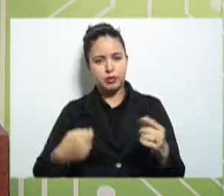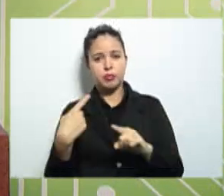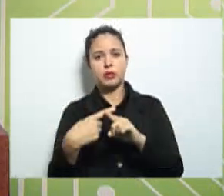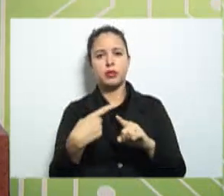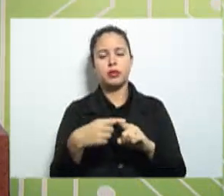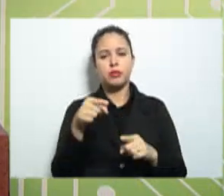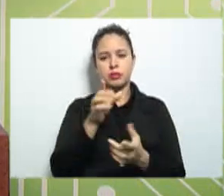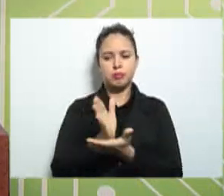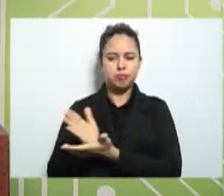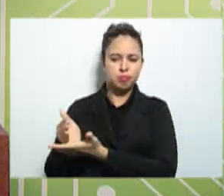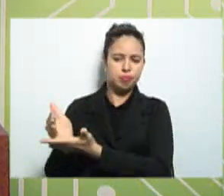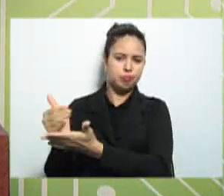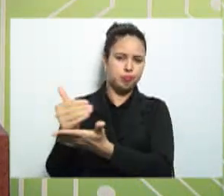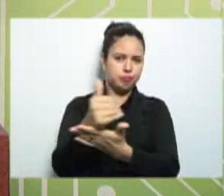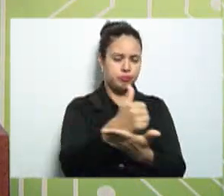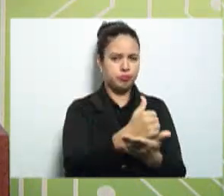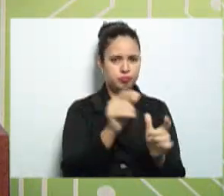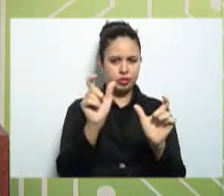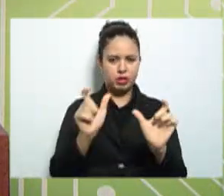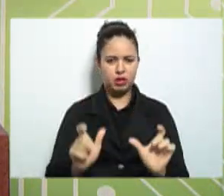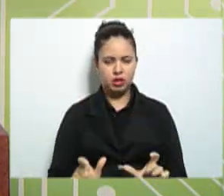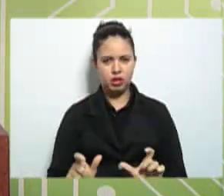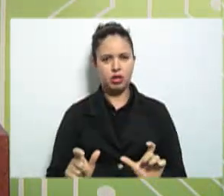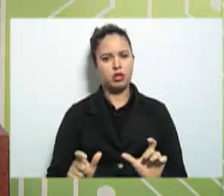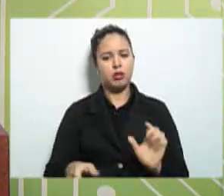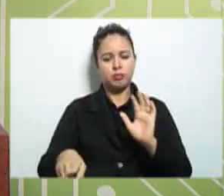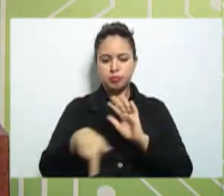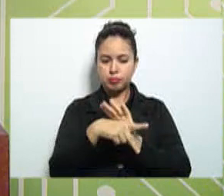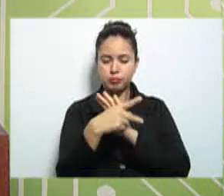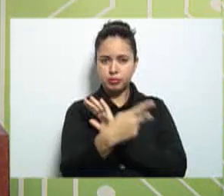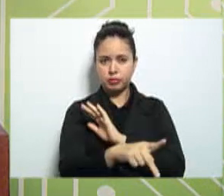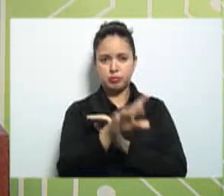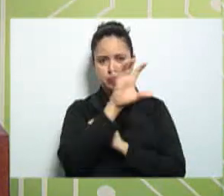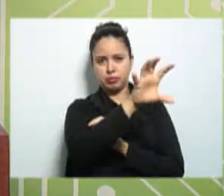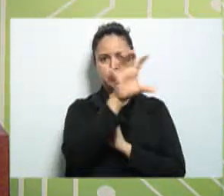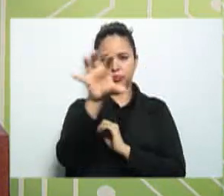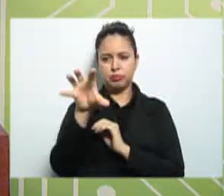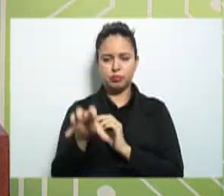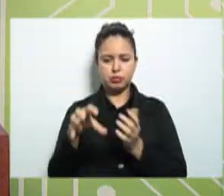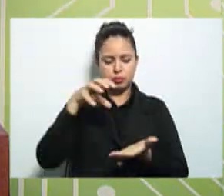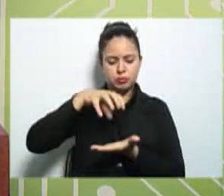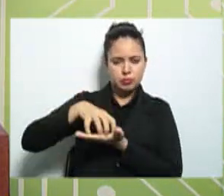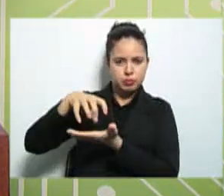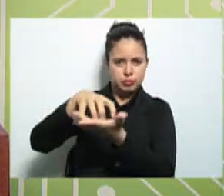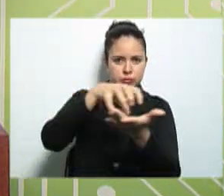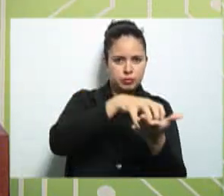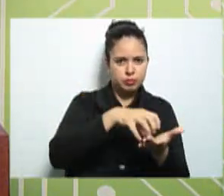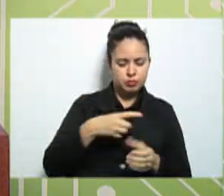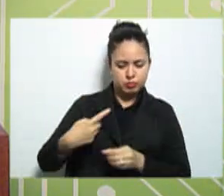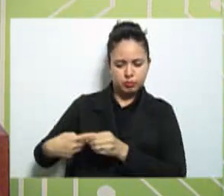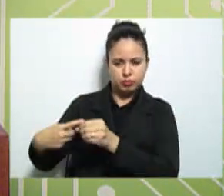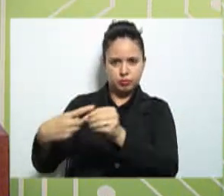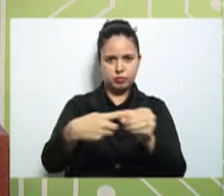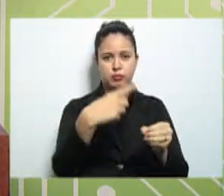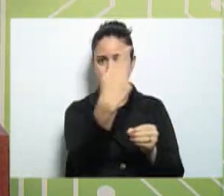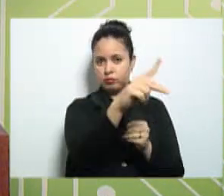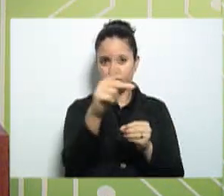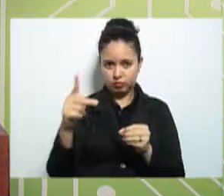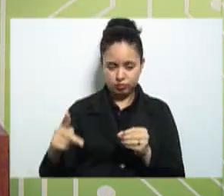coletando palavras ou expressões que são típicas da região de vocês. Outros estão